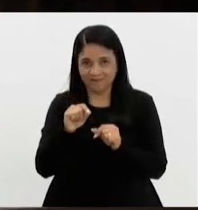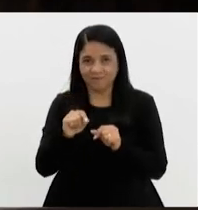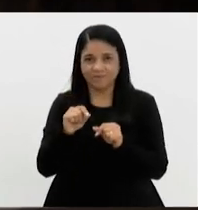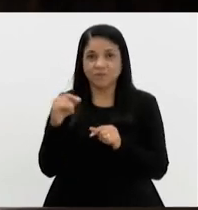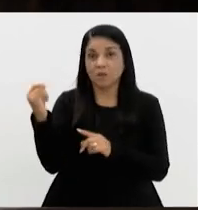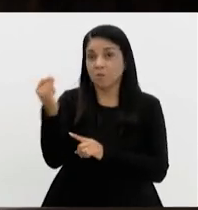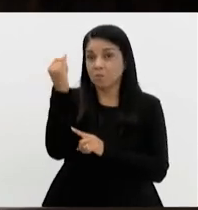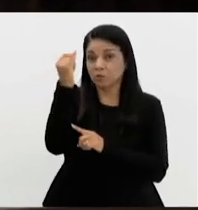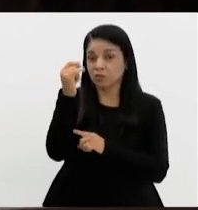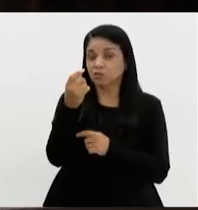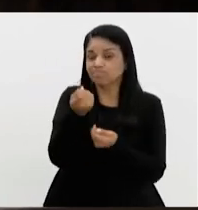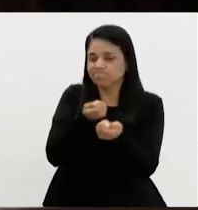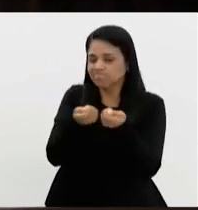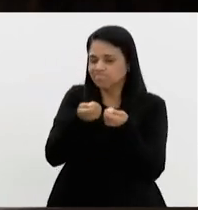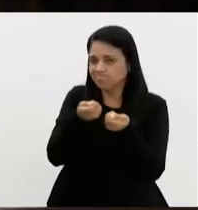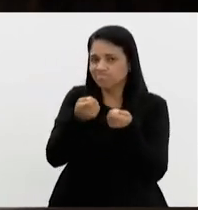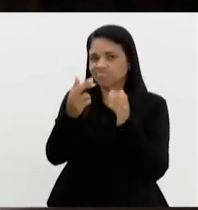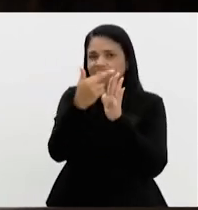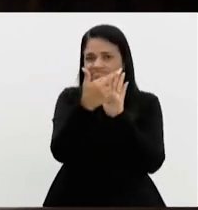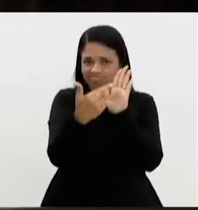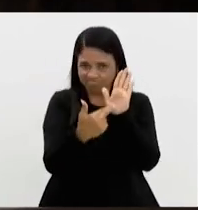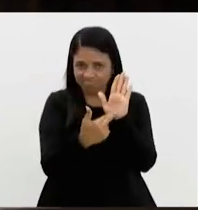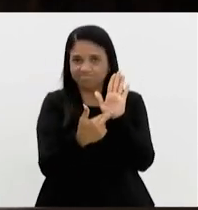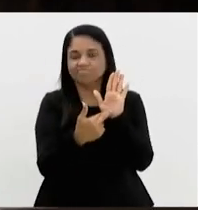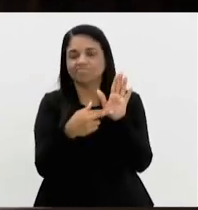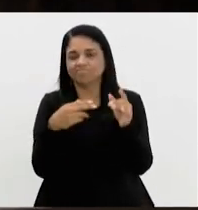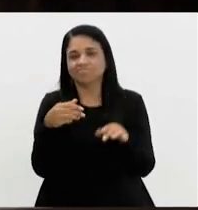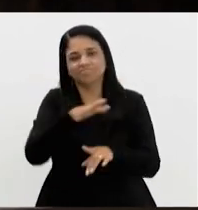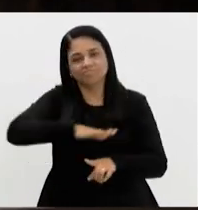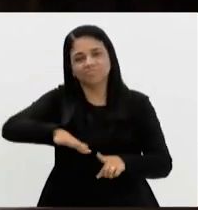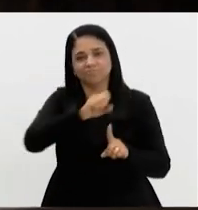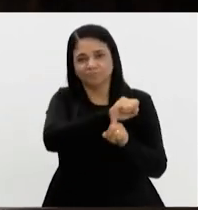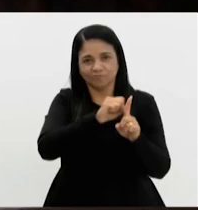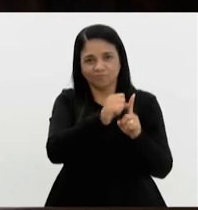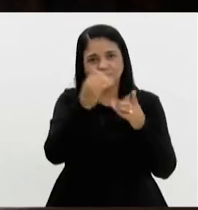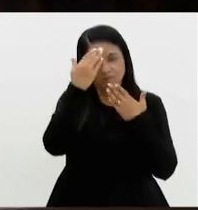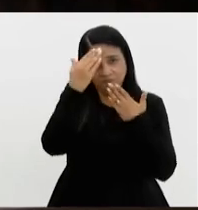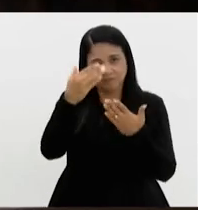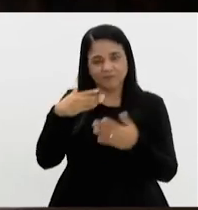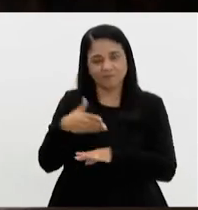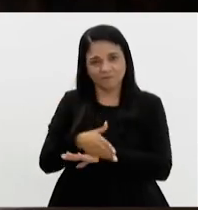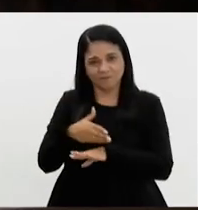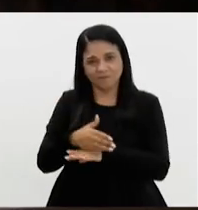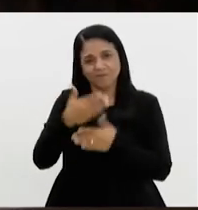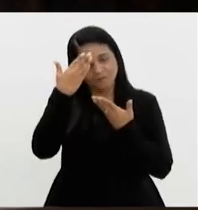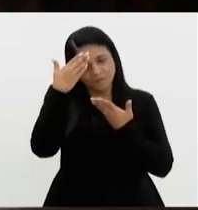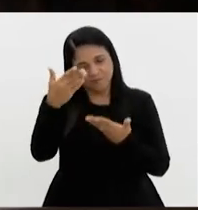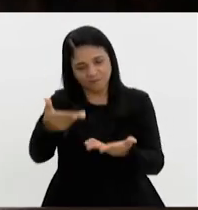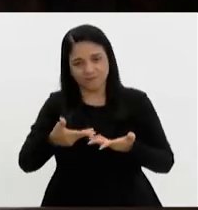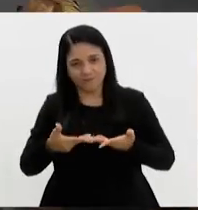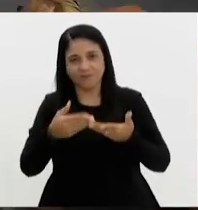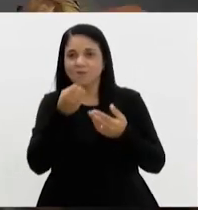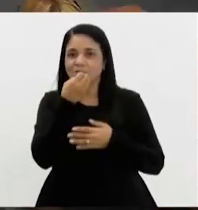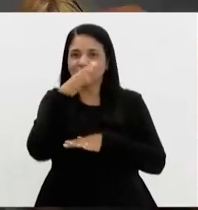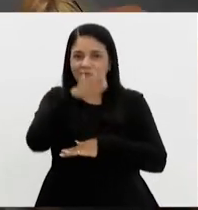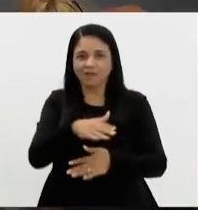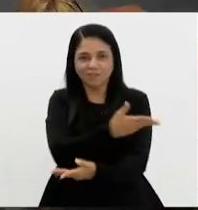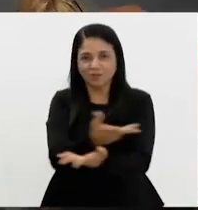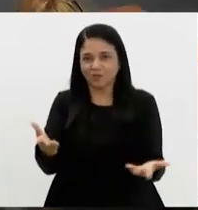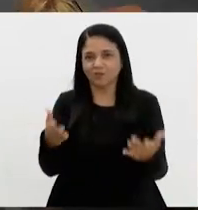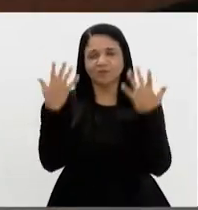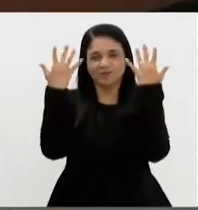dosando essa atuação no âmbito social eu agradeço a presença Agradeço o convite e desejo uma boa tarde a todos e